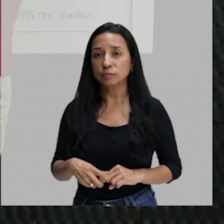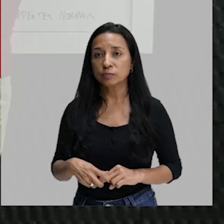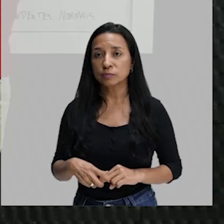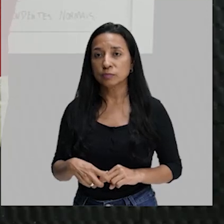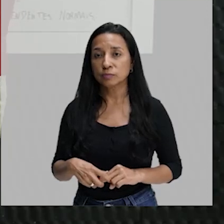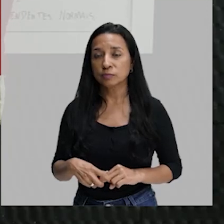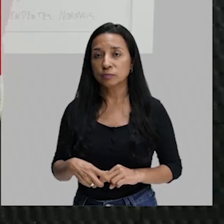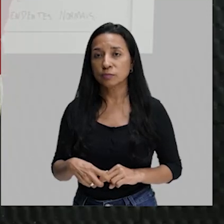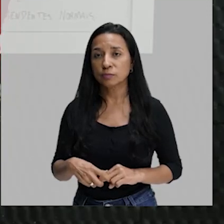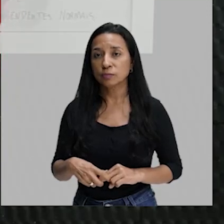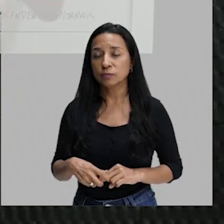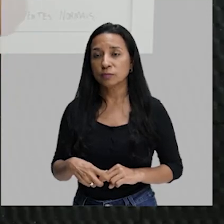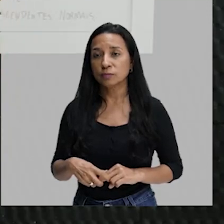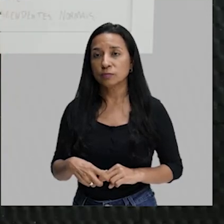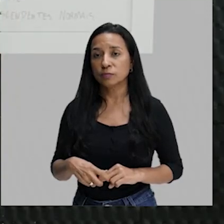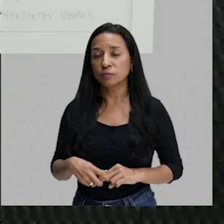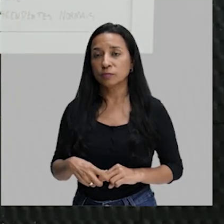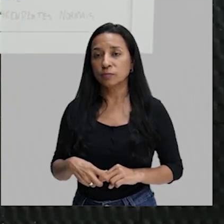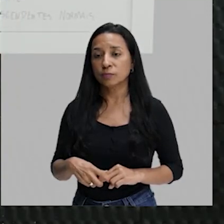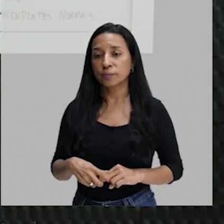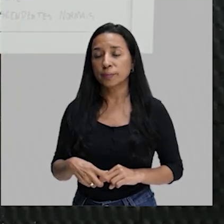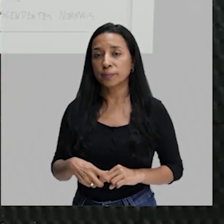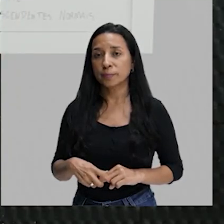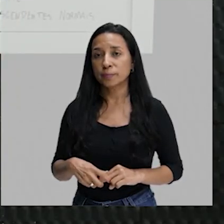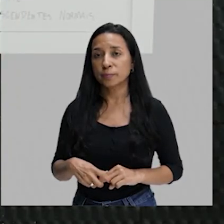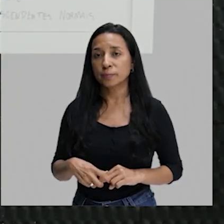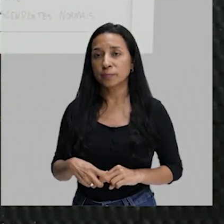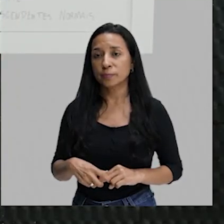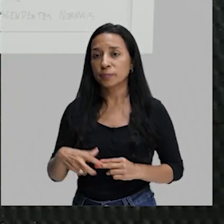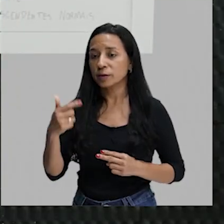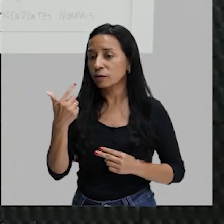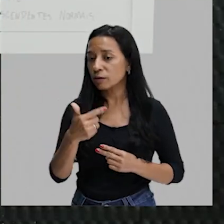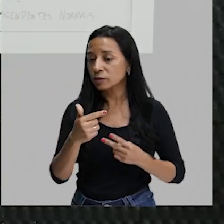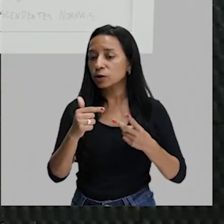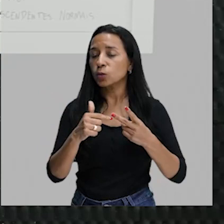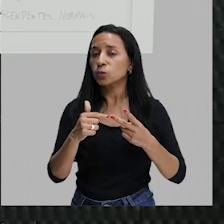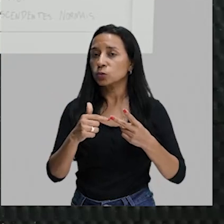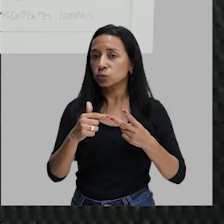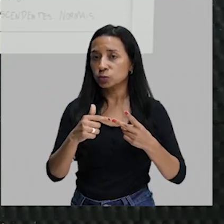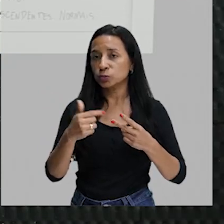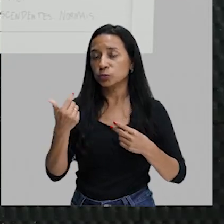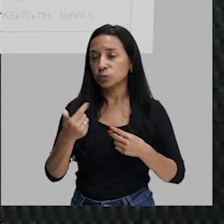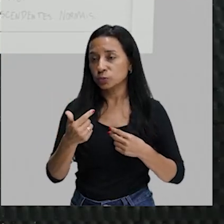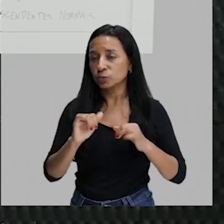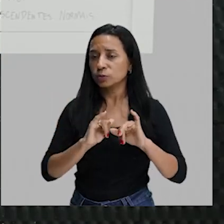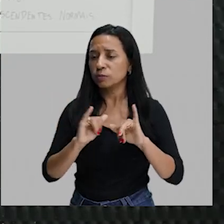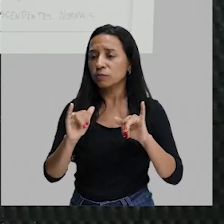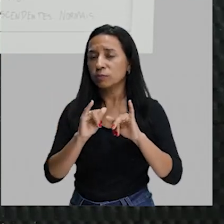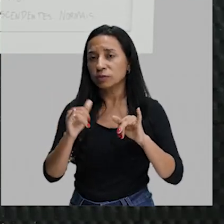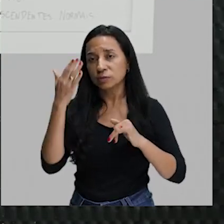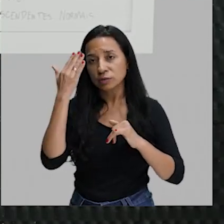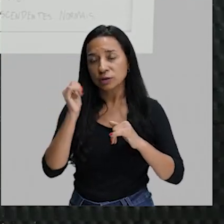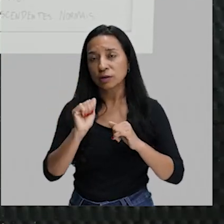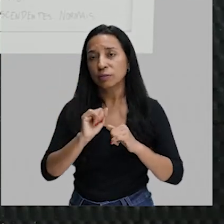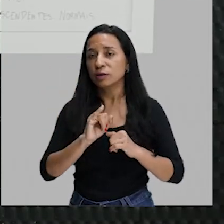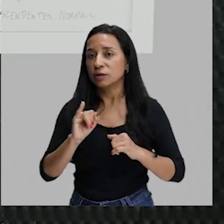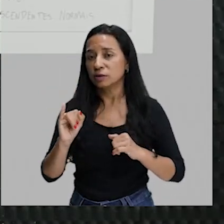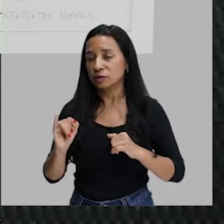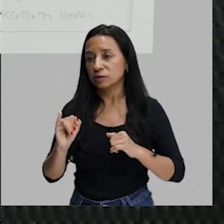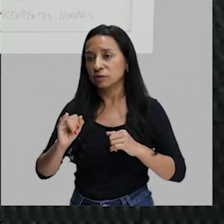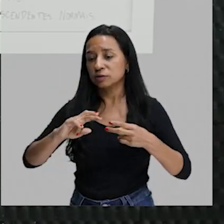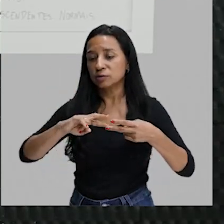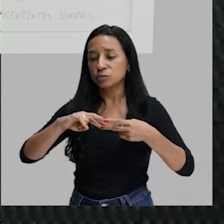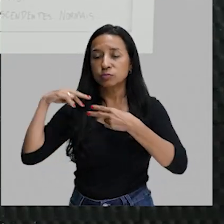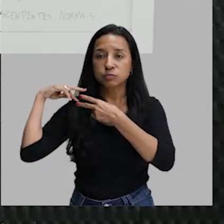A segunda informação que eu tenho que descobrir agora, tá, é saber se essa herança